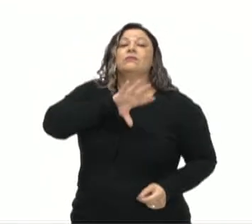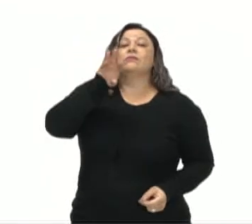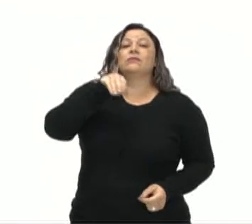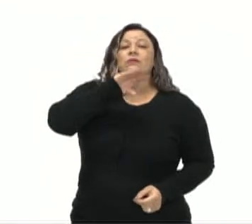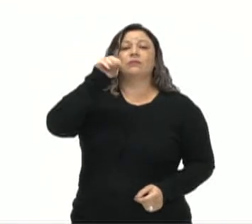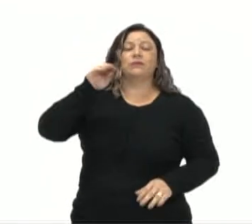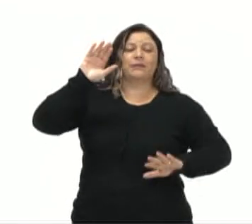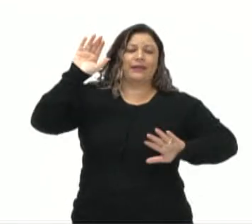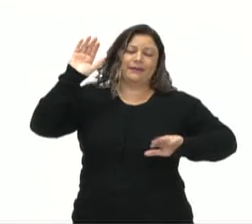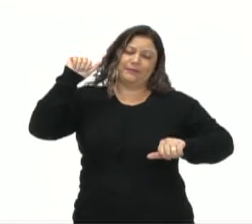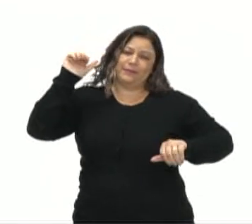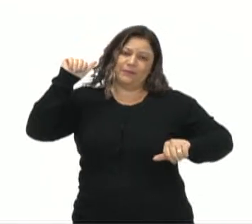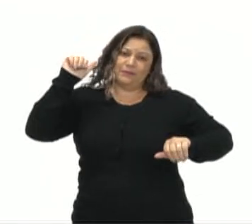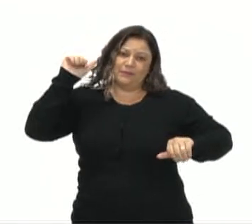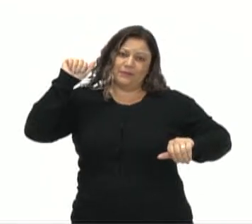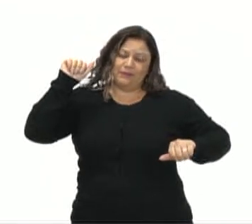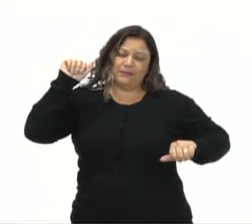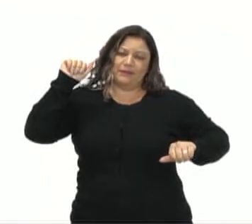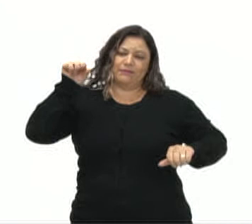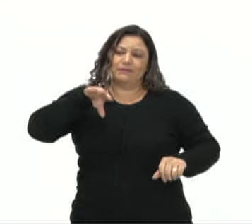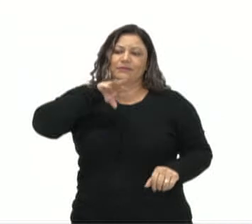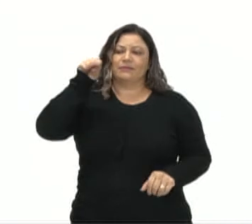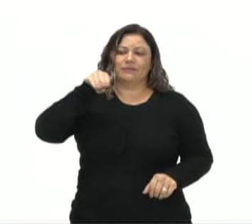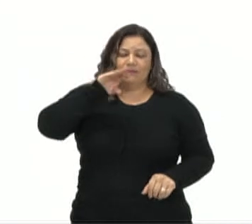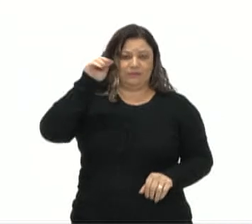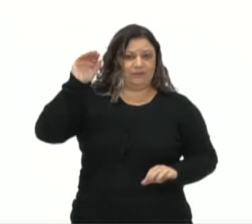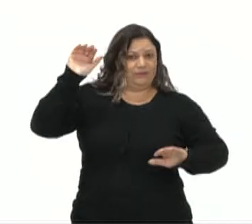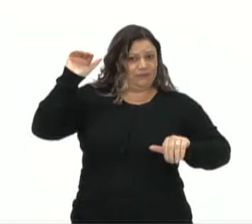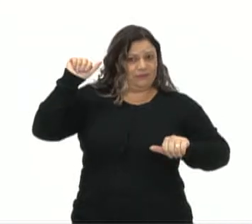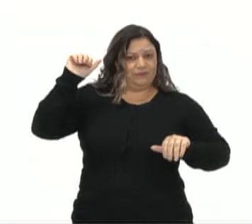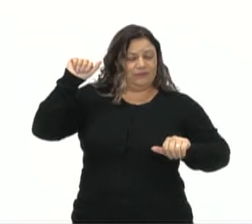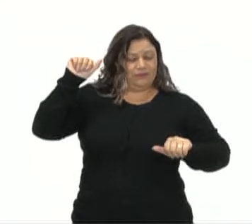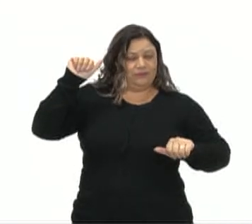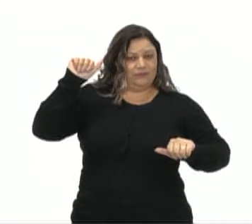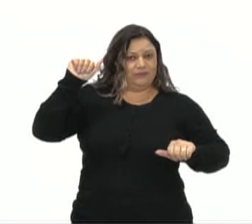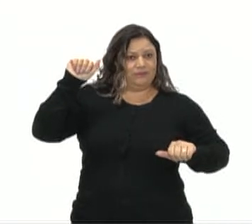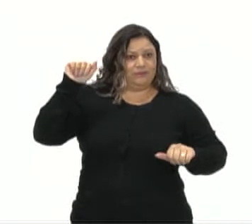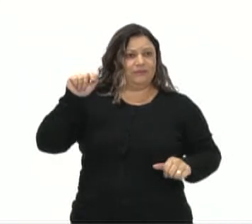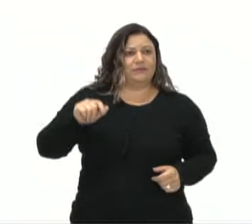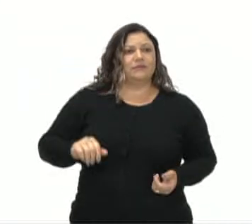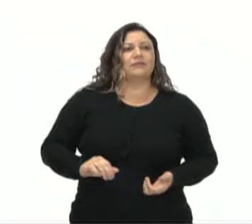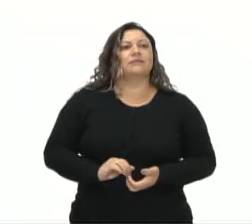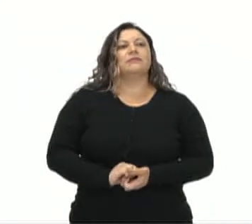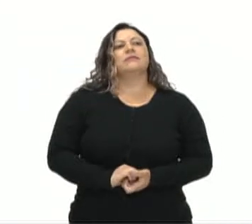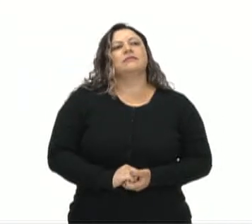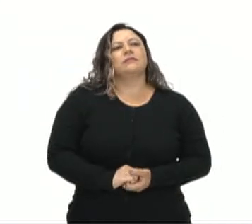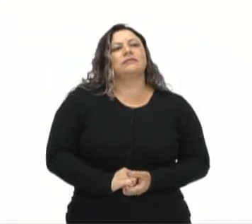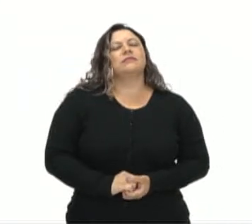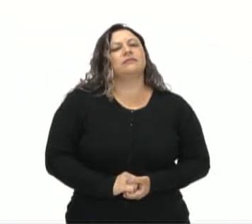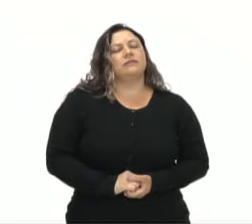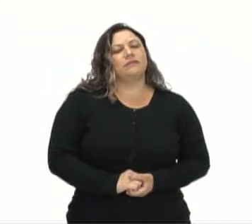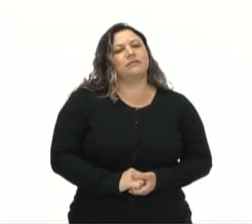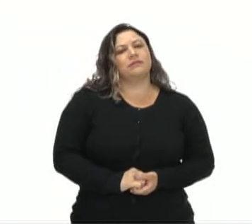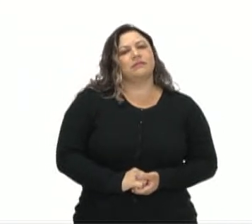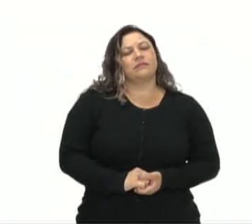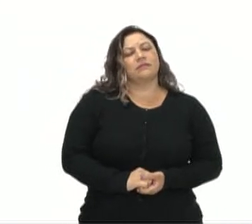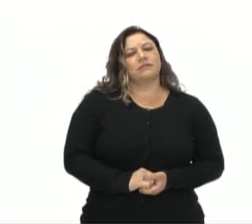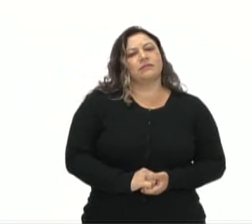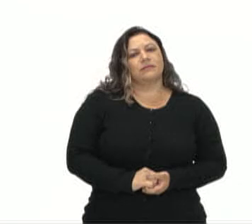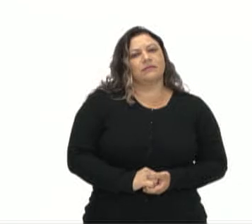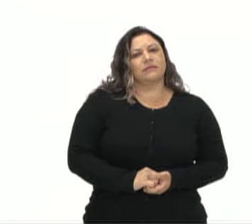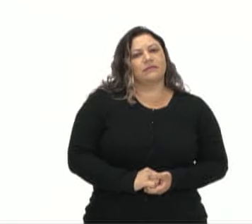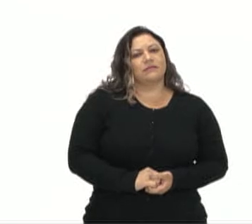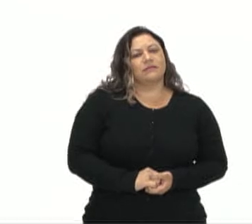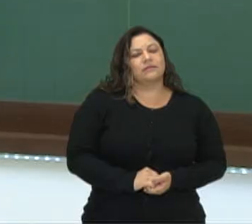¿con cuál otro artículo se puede sustituir el? Después justifica